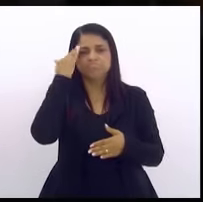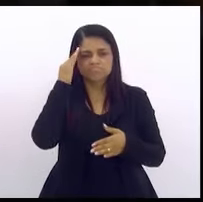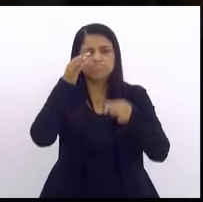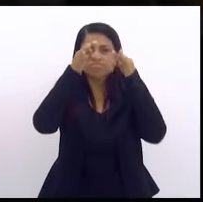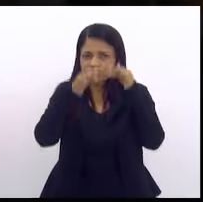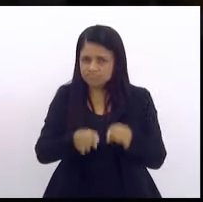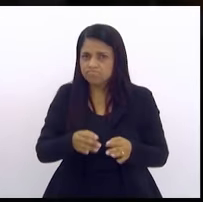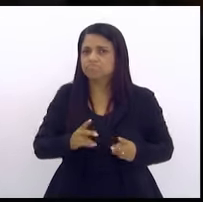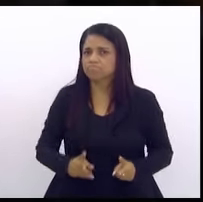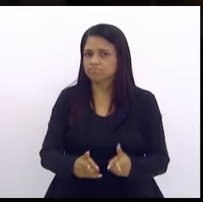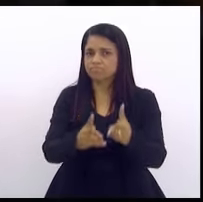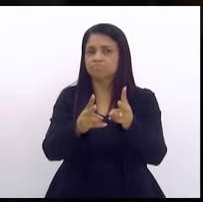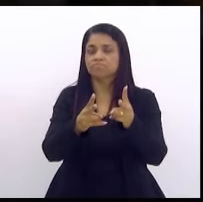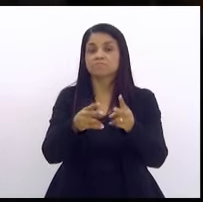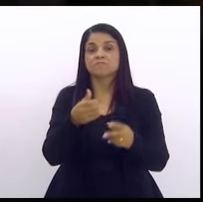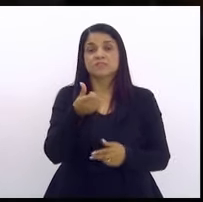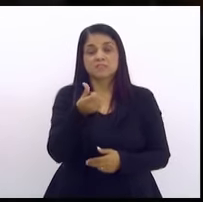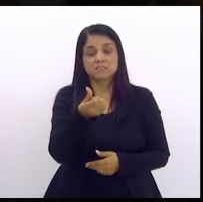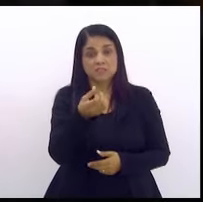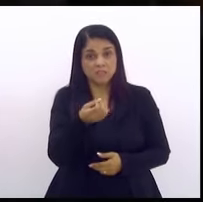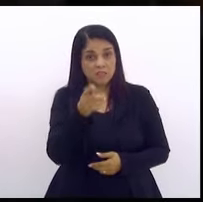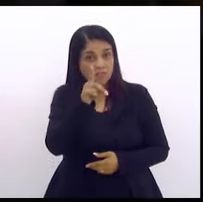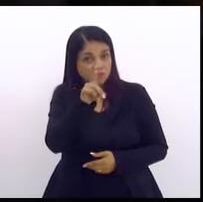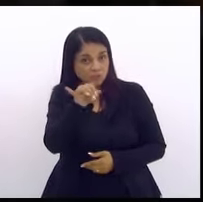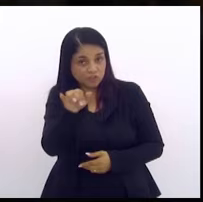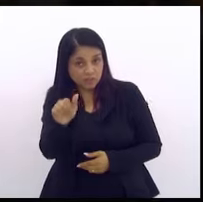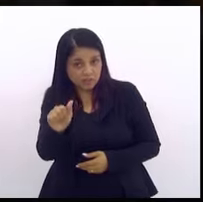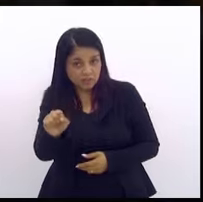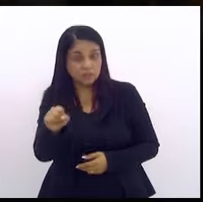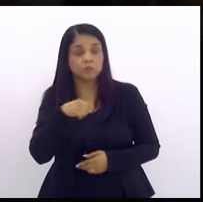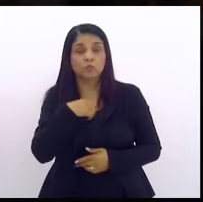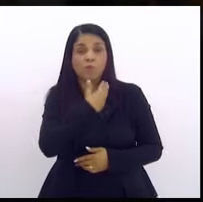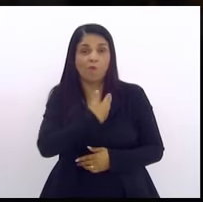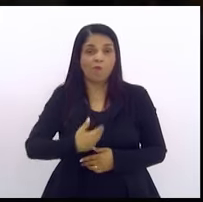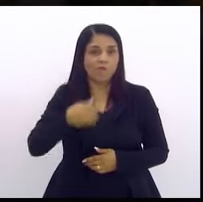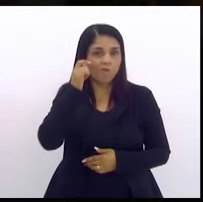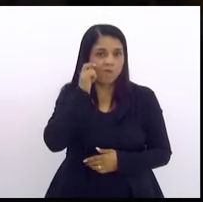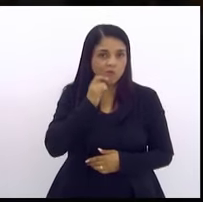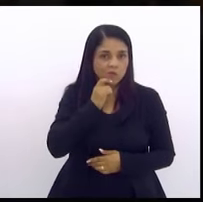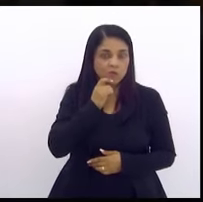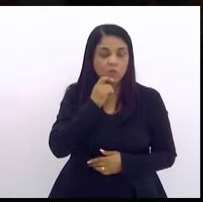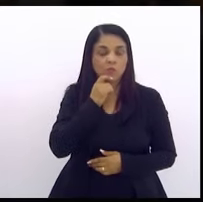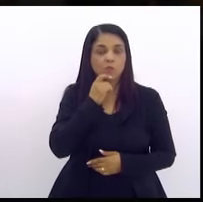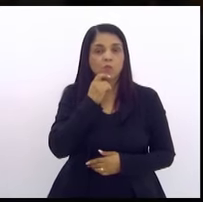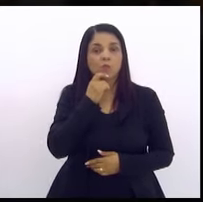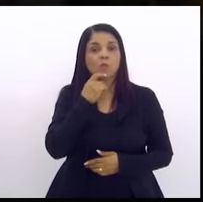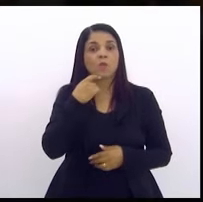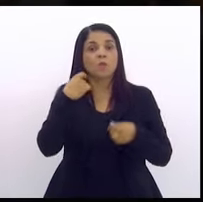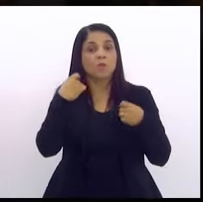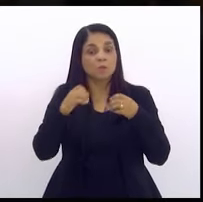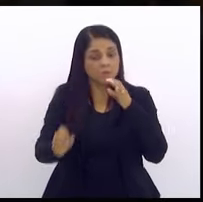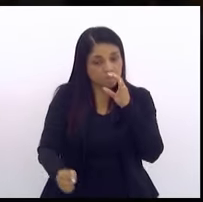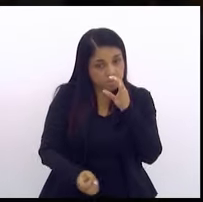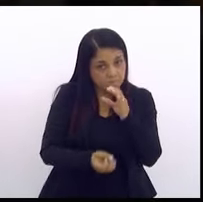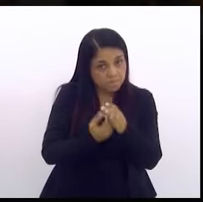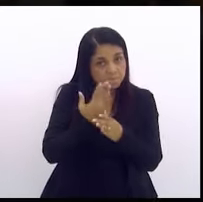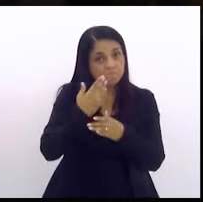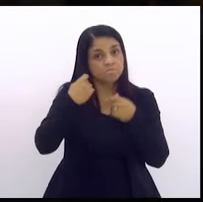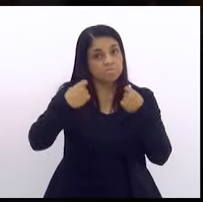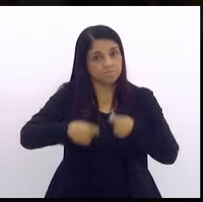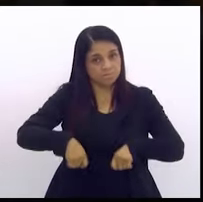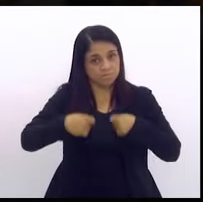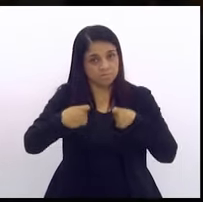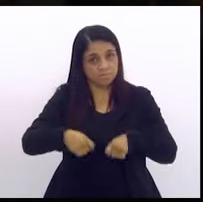que, em até 60 dias, o governador Cláudio Castro deve criar um plano